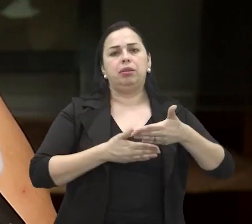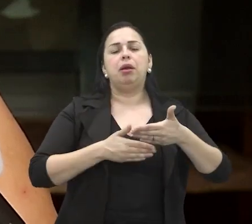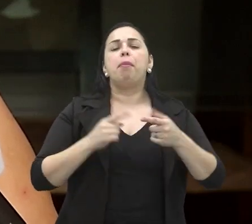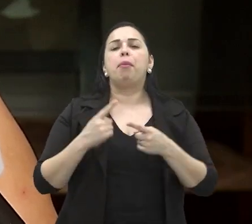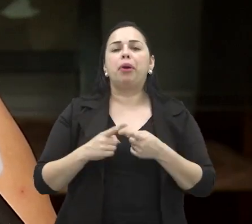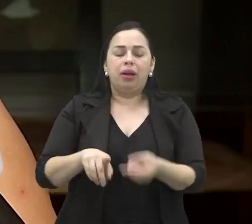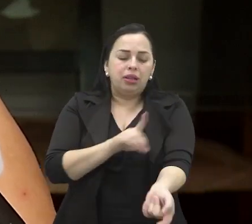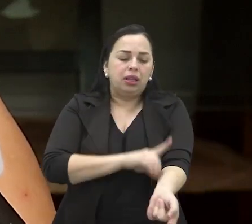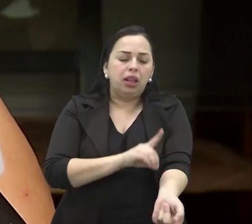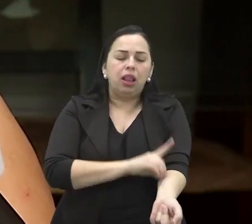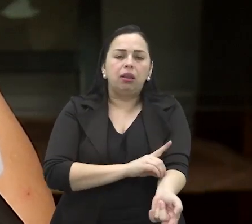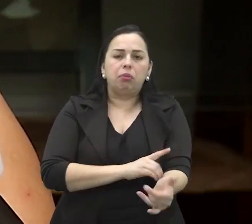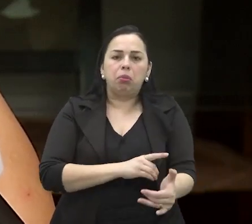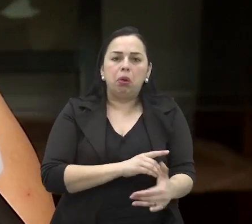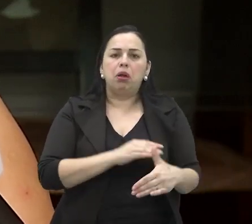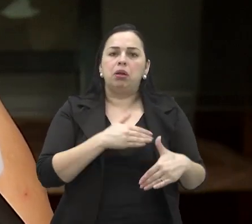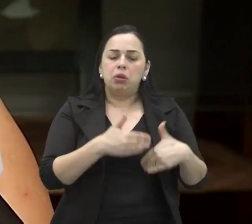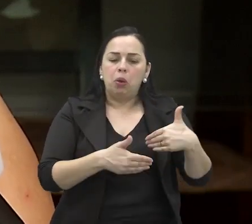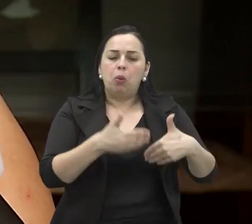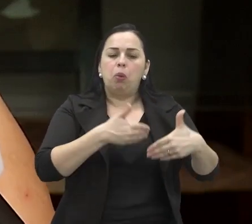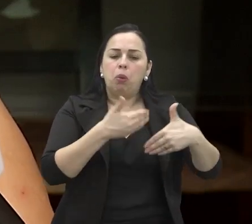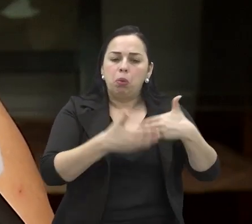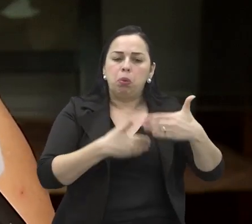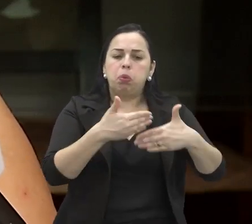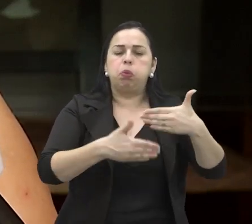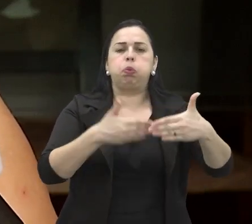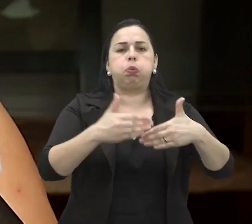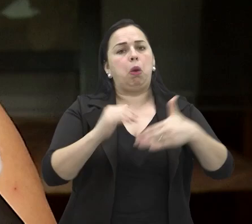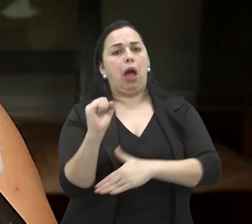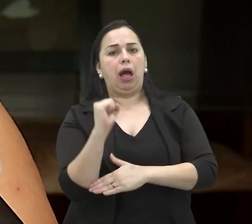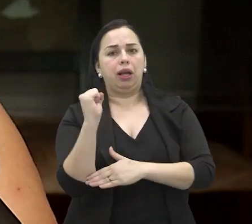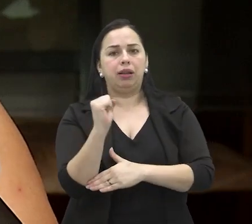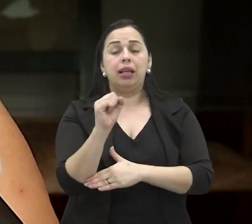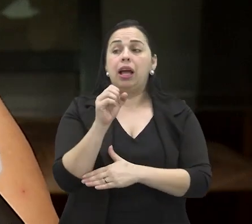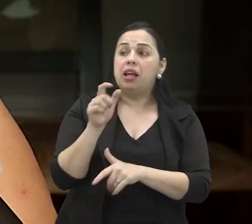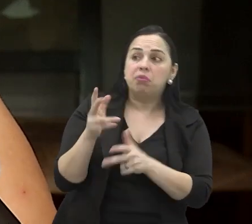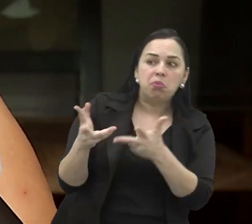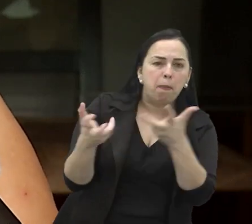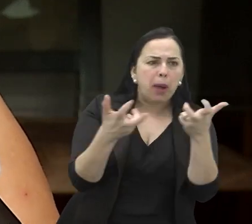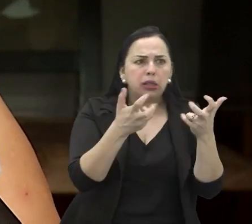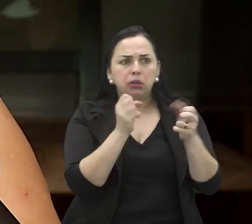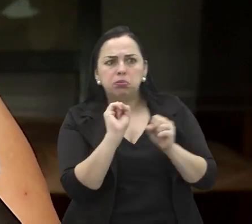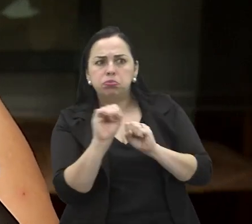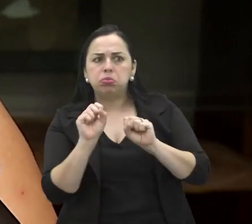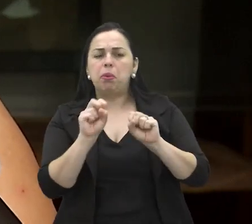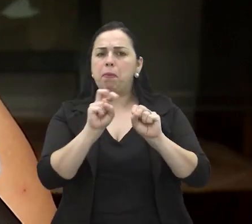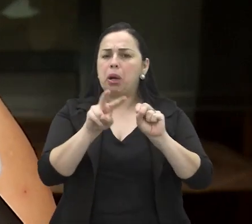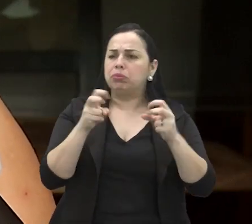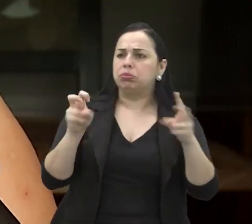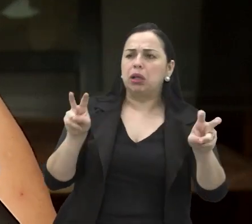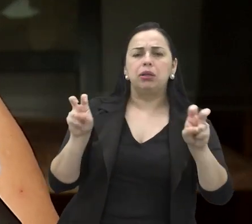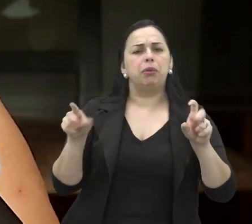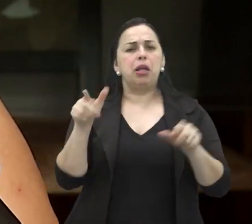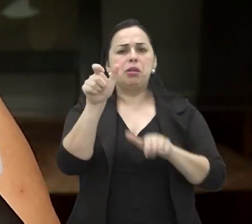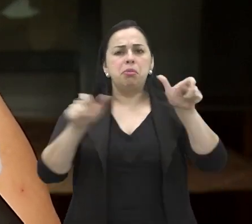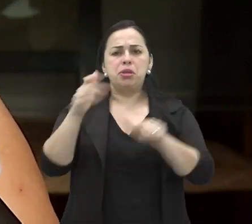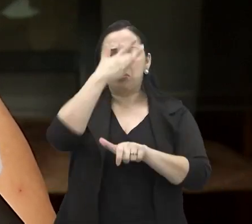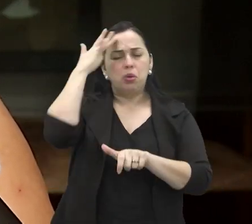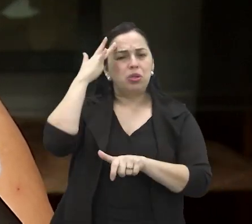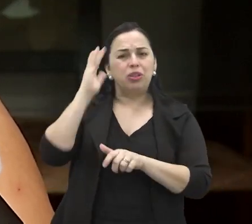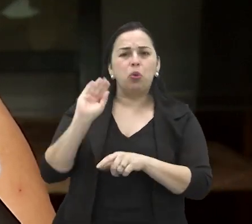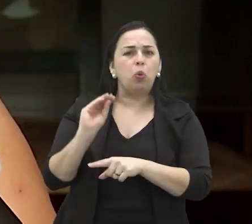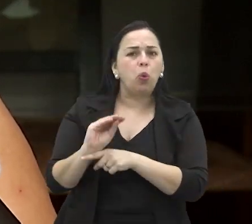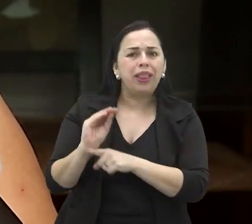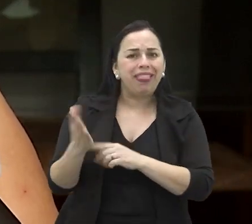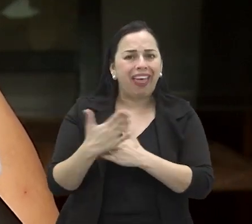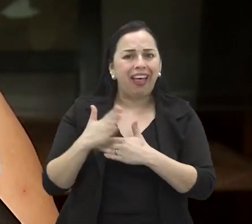hoje que não se cuida, que talvez o organismo também daquela pessoa é mais difícil. O meu organismo, ele se adaptou, fez com que eu tivesse